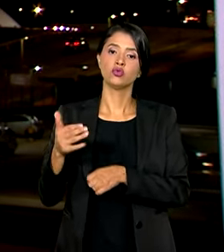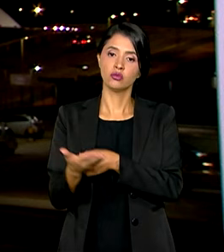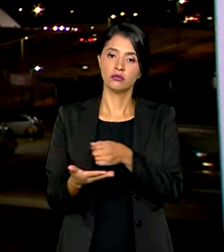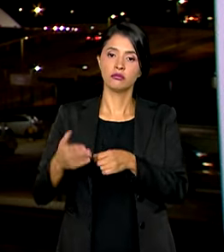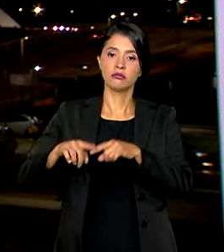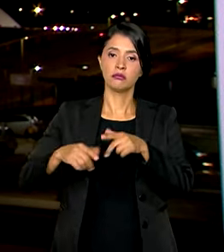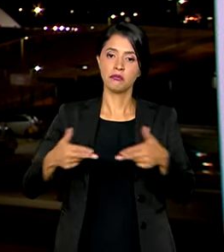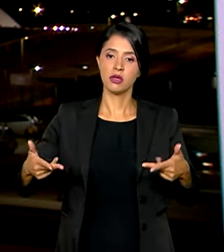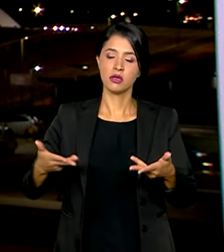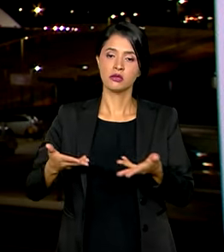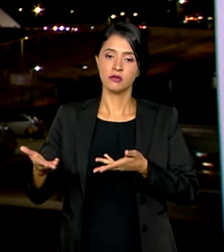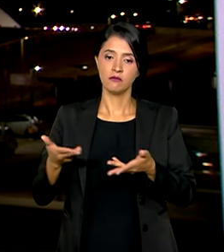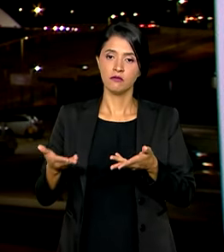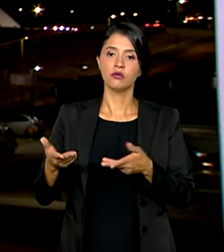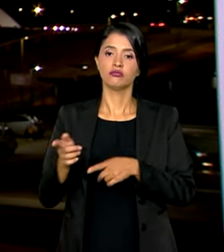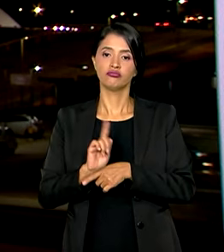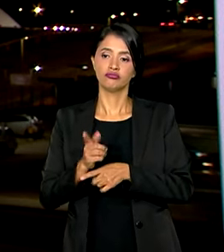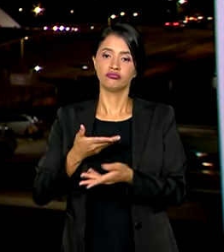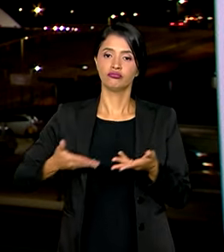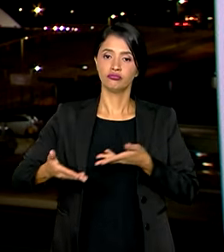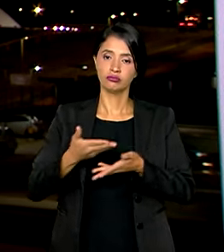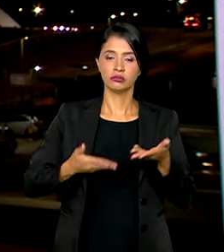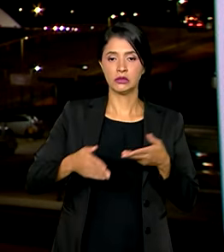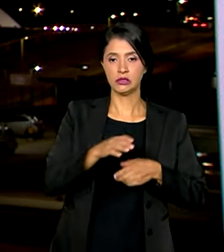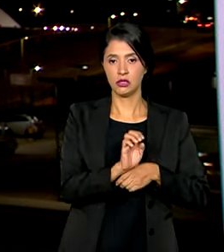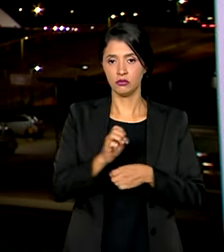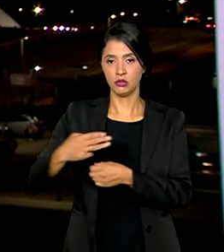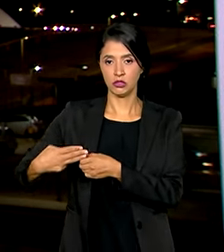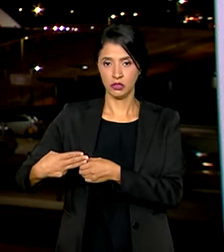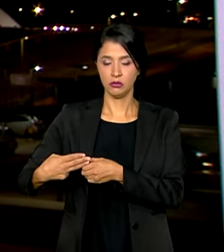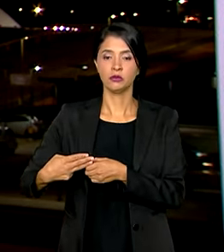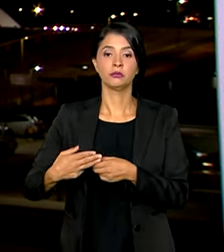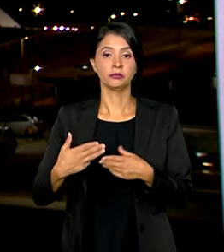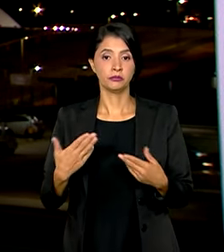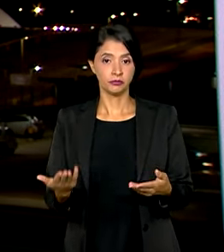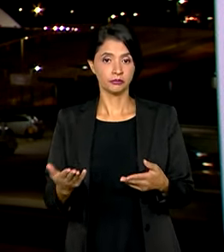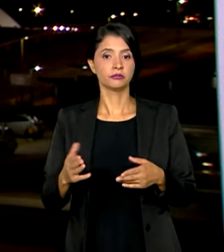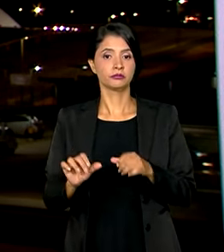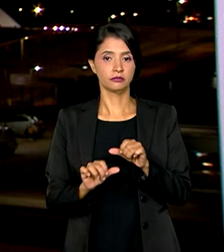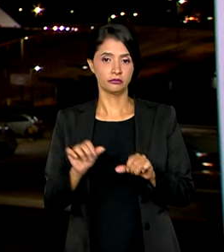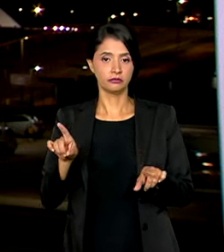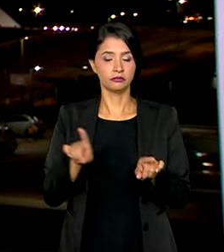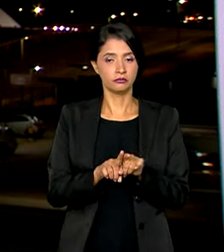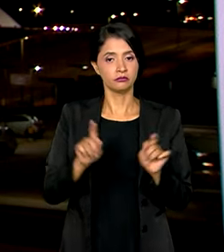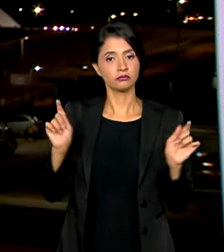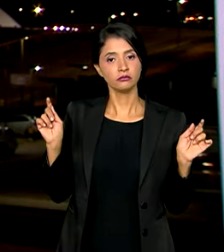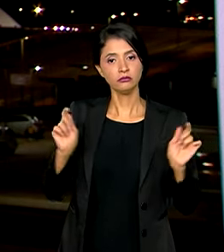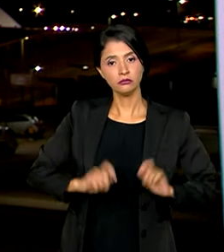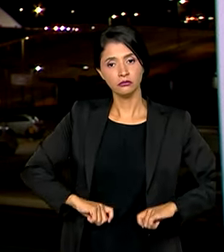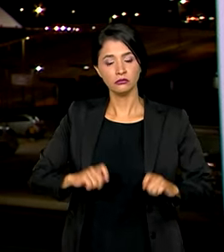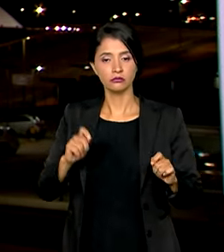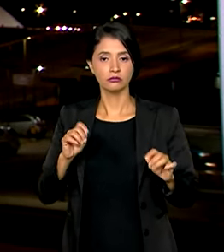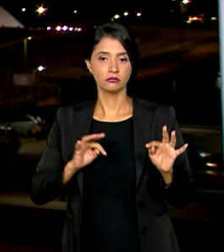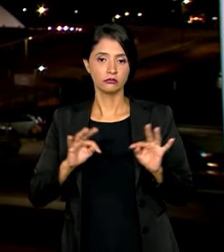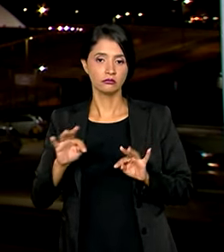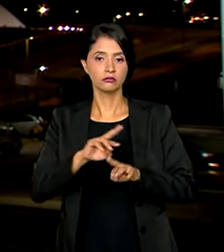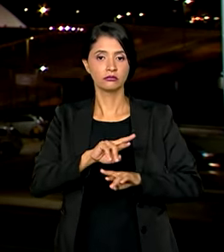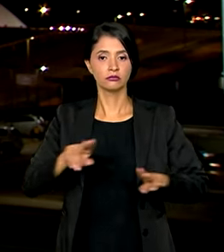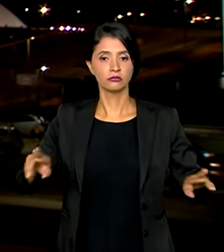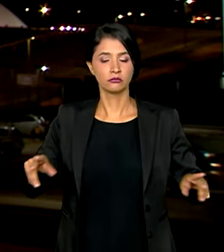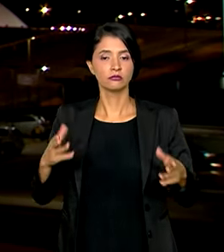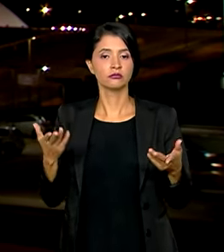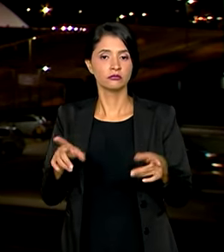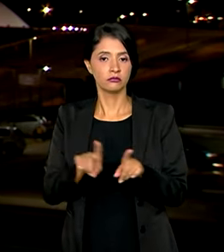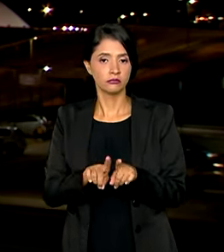com gestão compartilhada entre estados e municípios. A reforma também estabelece a possibilidade de tratamentos